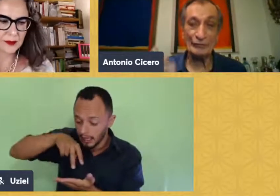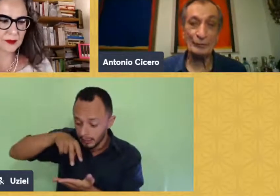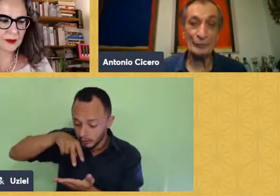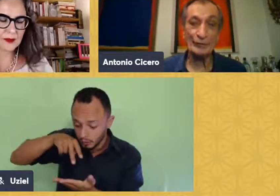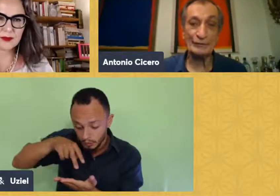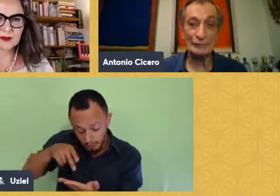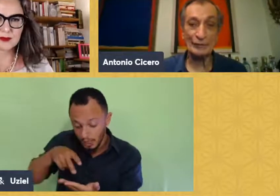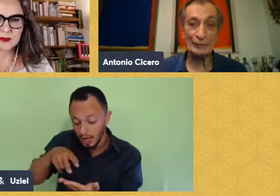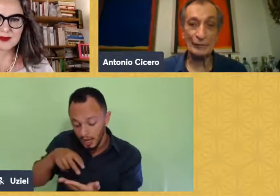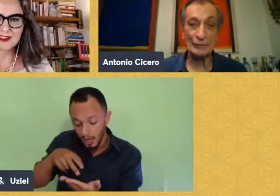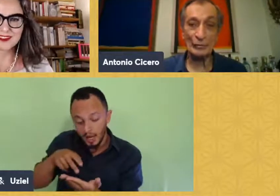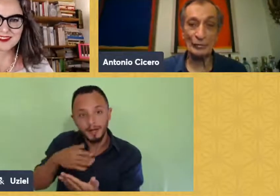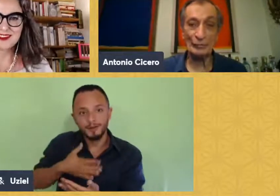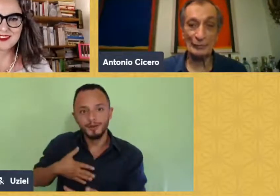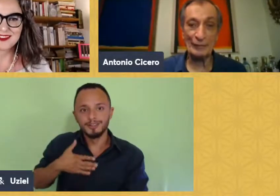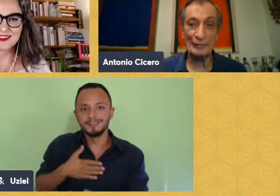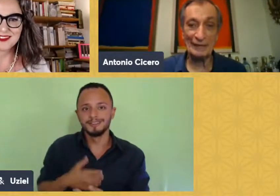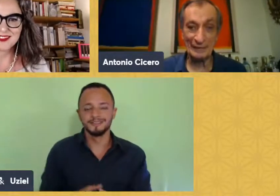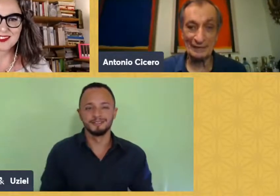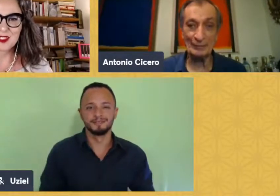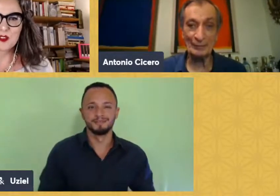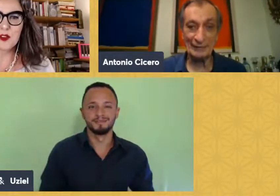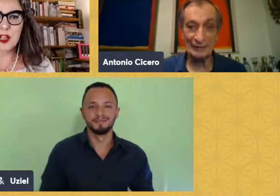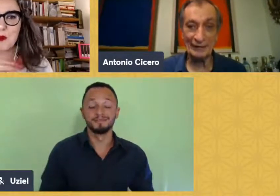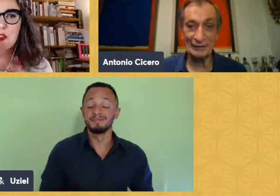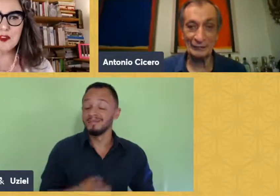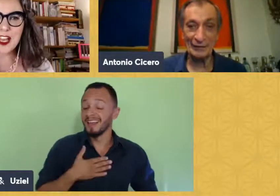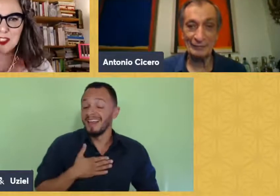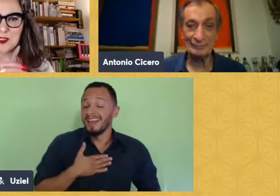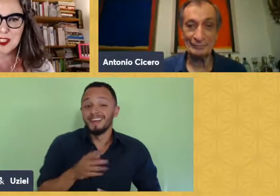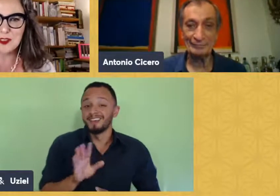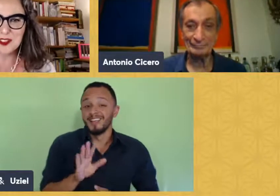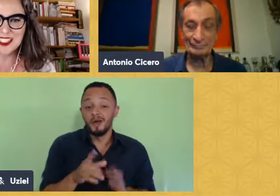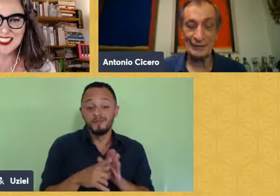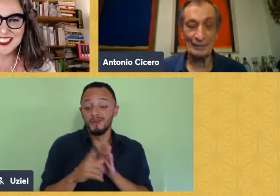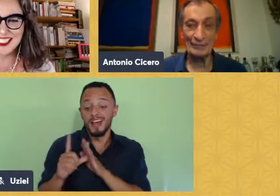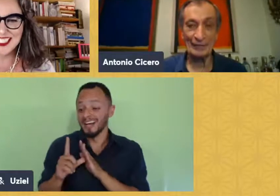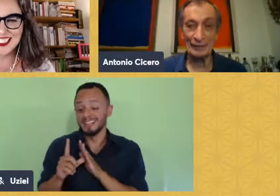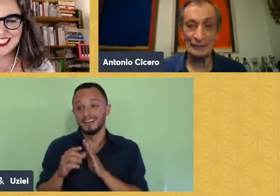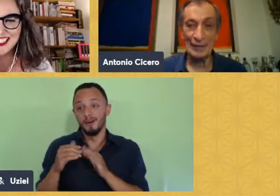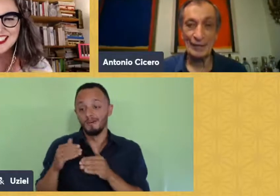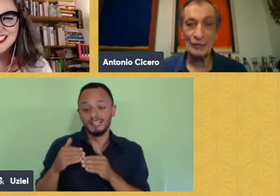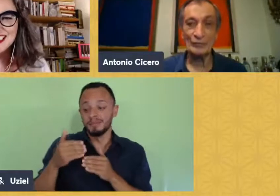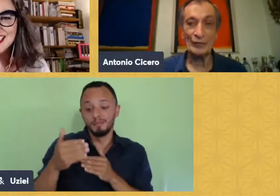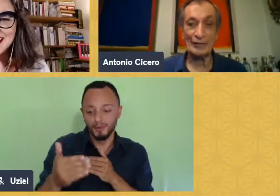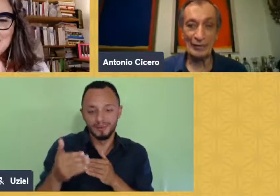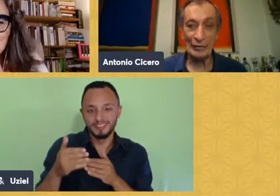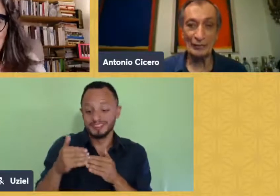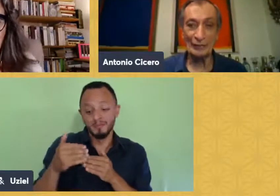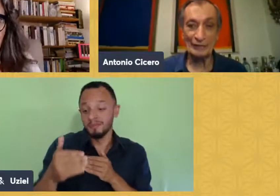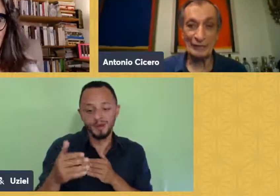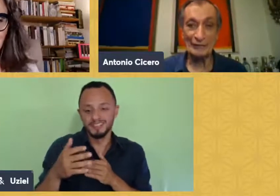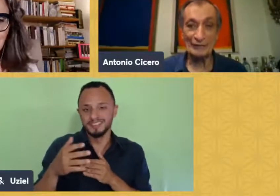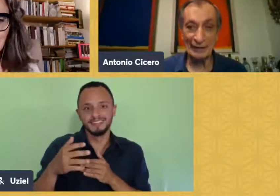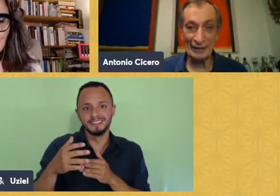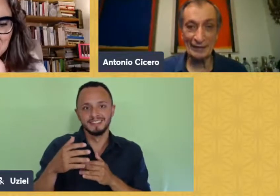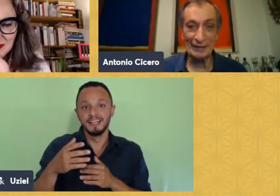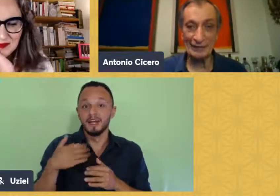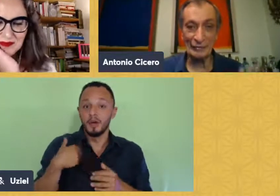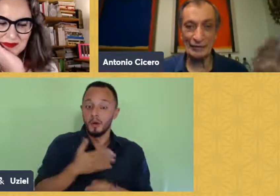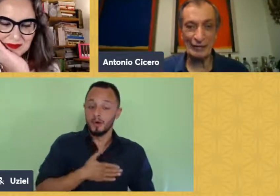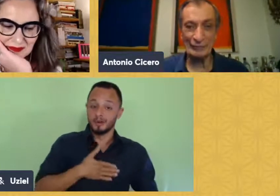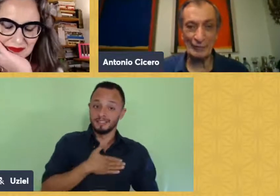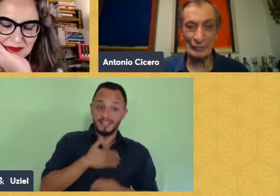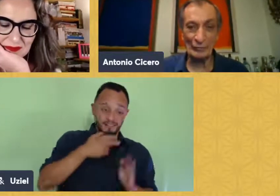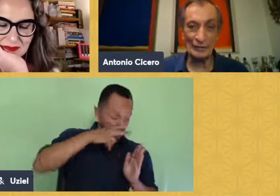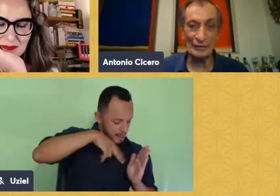Eu fui depois. Eu me interessei por literatura. O caminho inverso, né, com você. Eu gostava de ler e